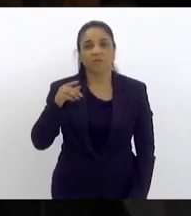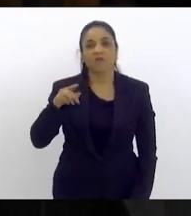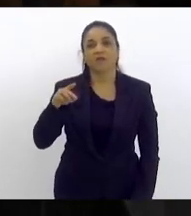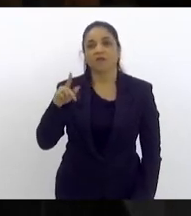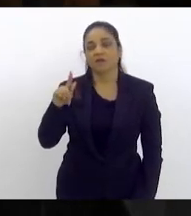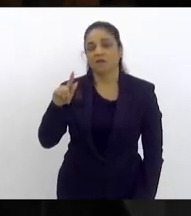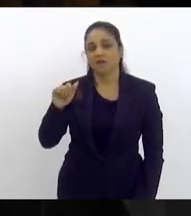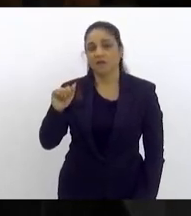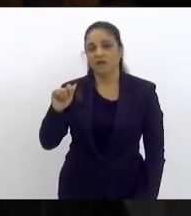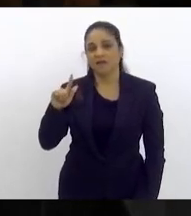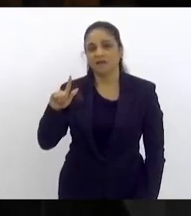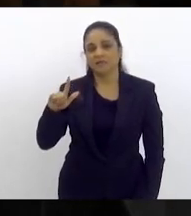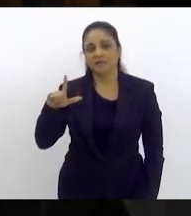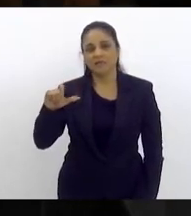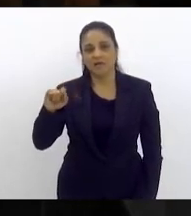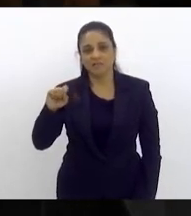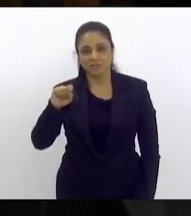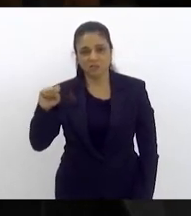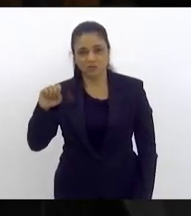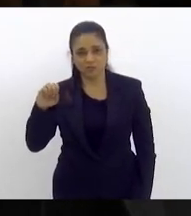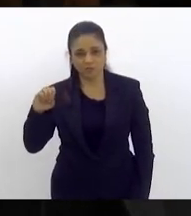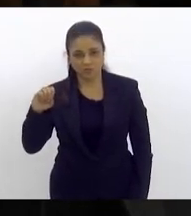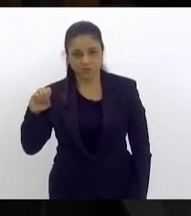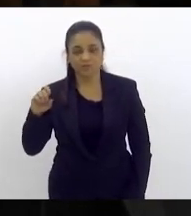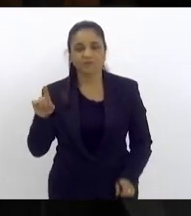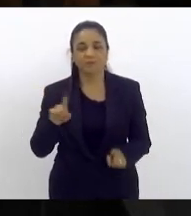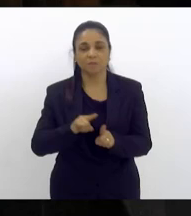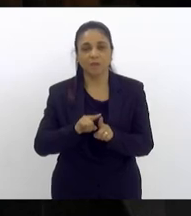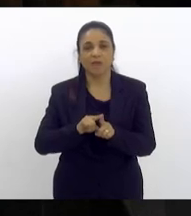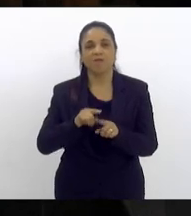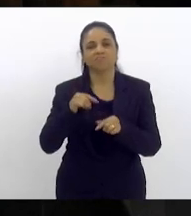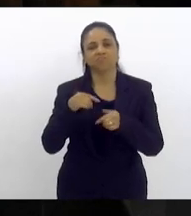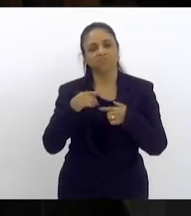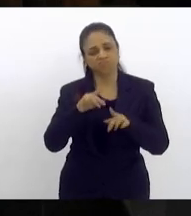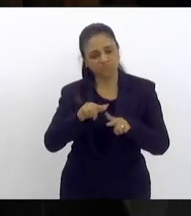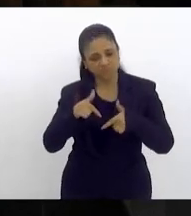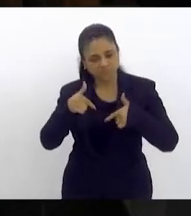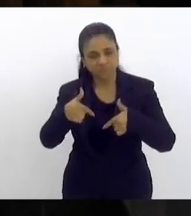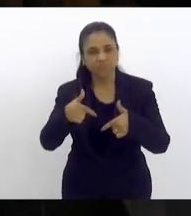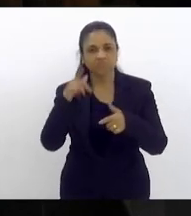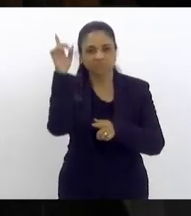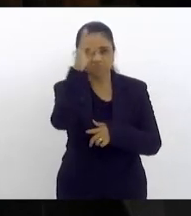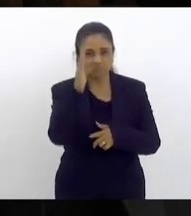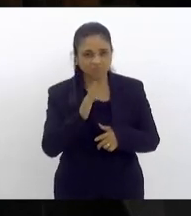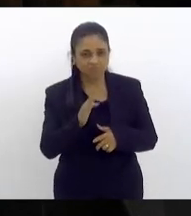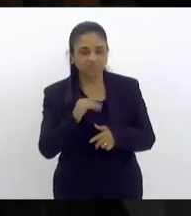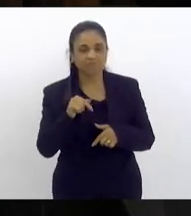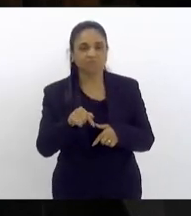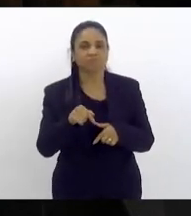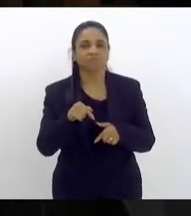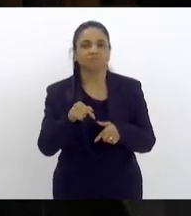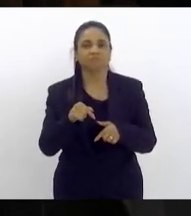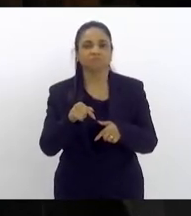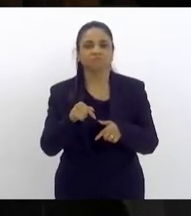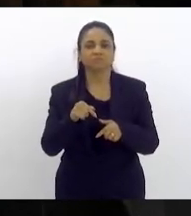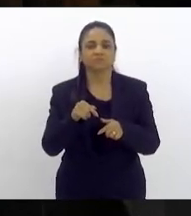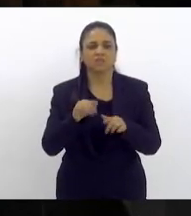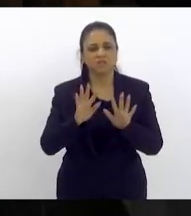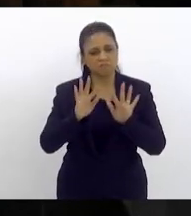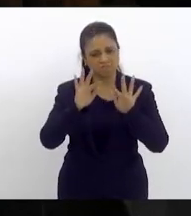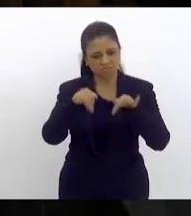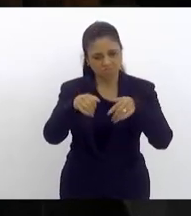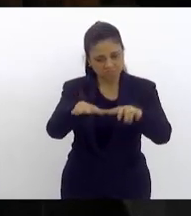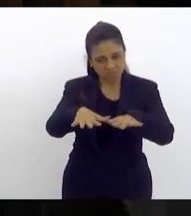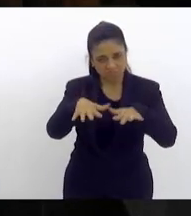excelências o bom serviço em prol da Verdade que vossa excelências estão fazendo pelo Brasil porque a gente terminou a sessão